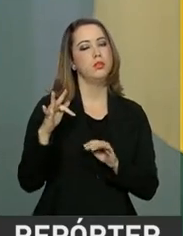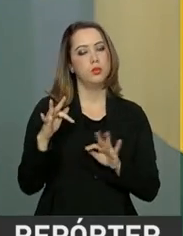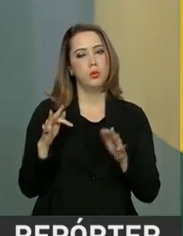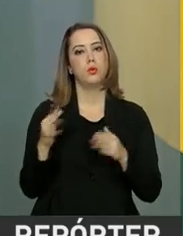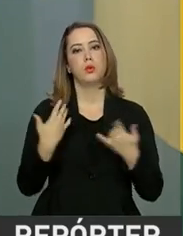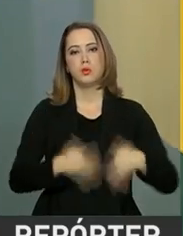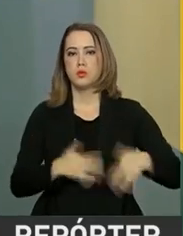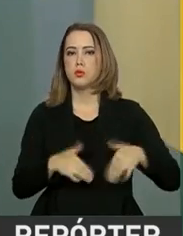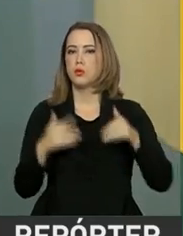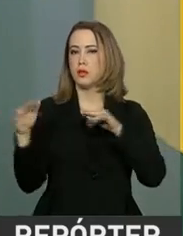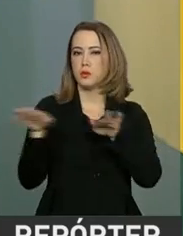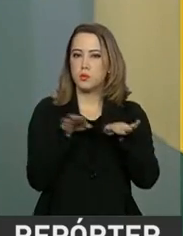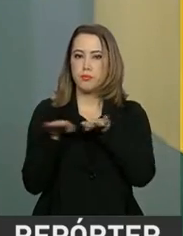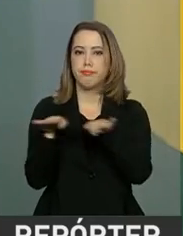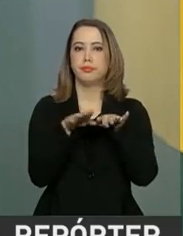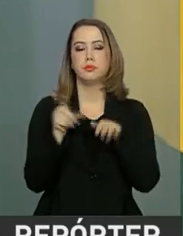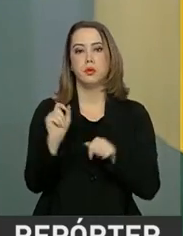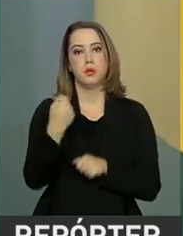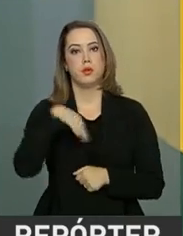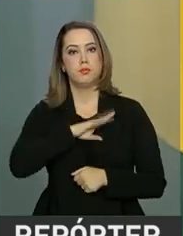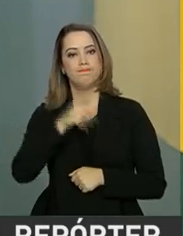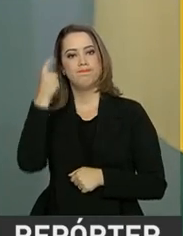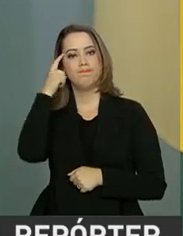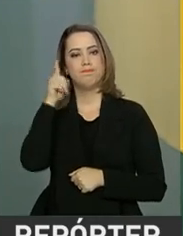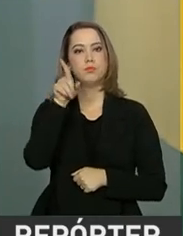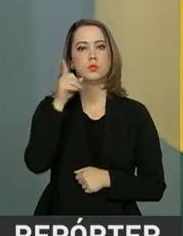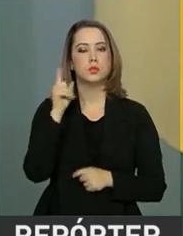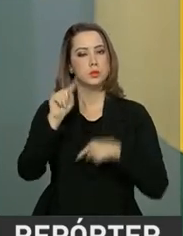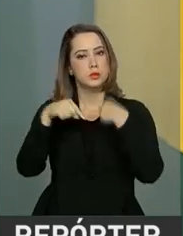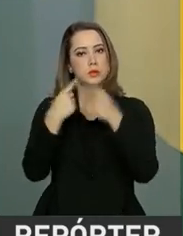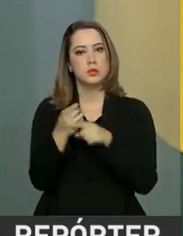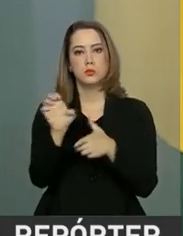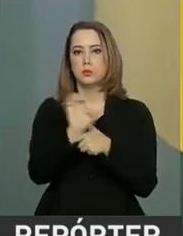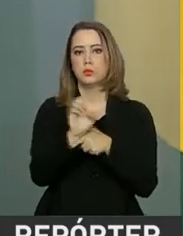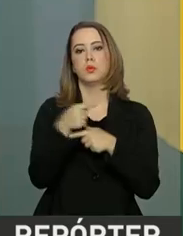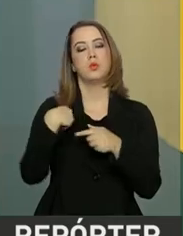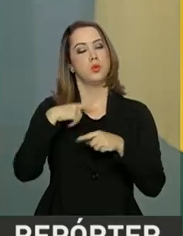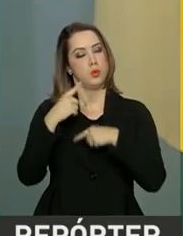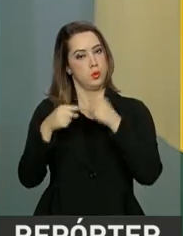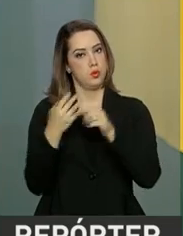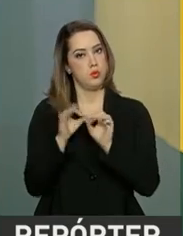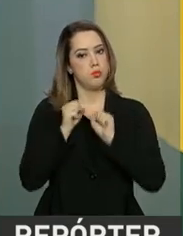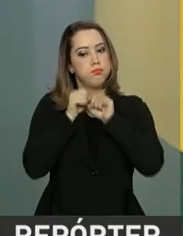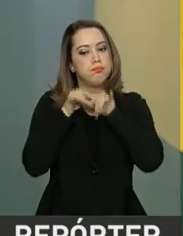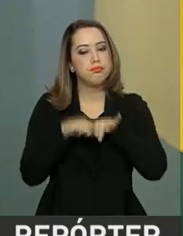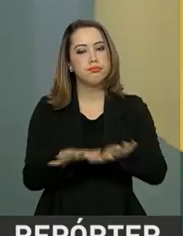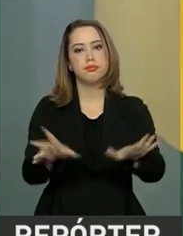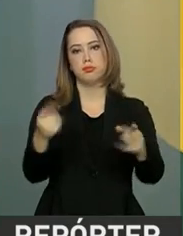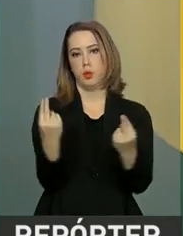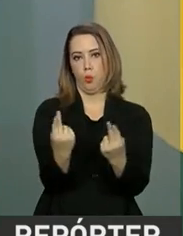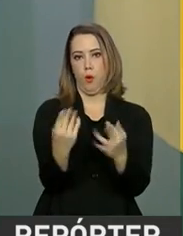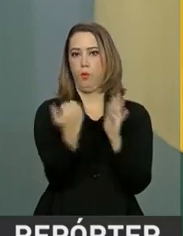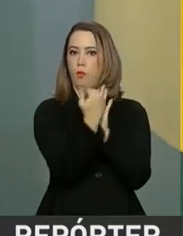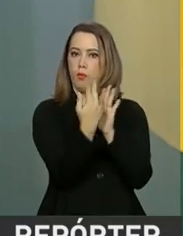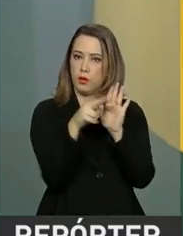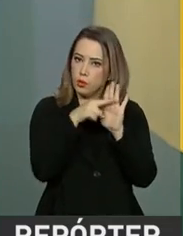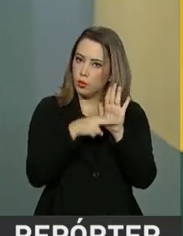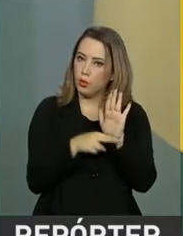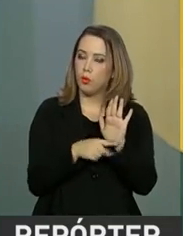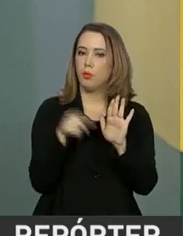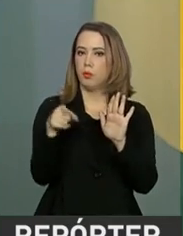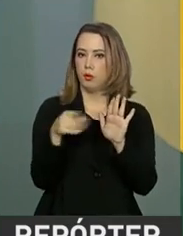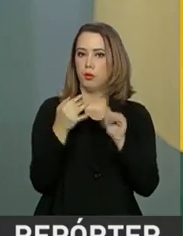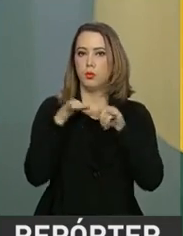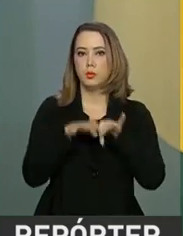quando fechássemos o acordo com os estados nós expandir esta regeração para todos estados Federados e naquele momento